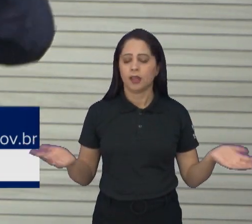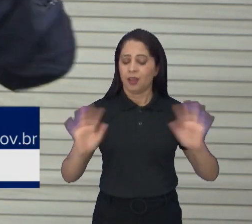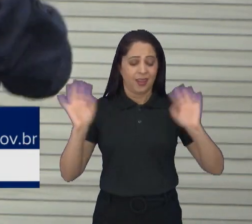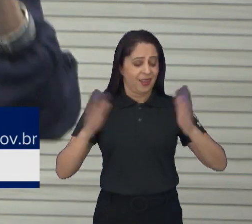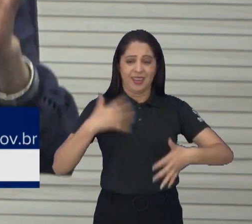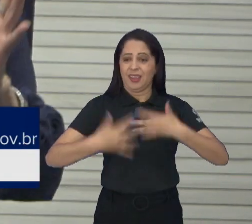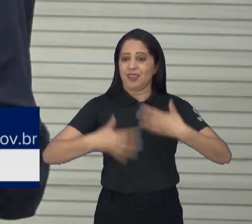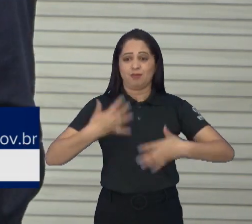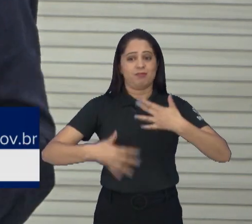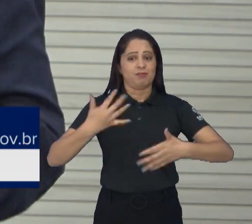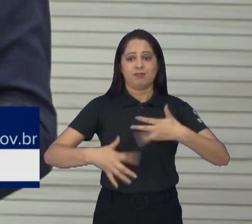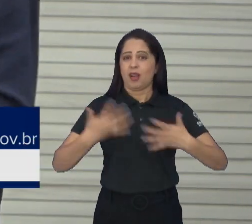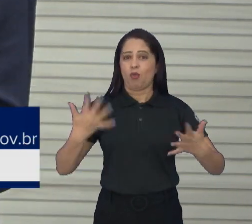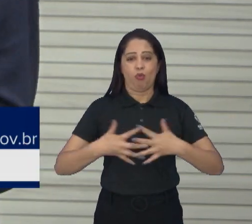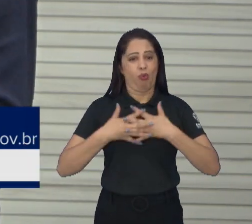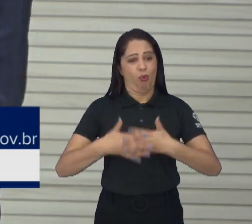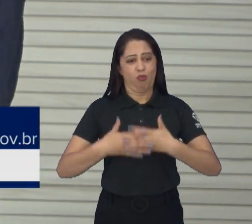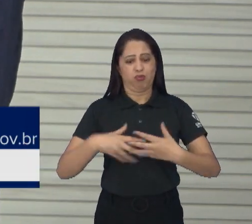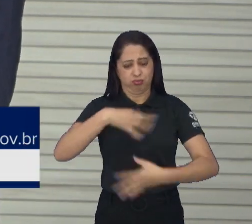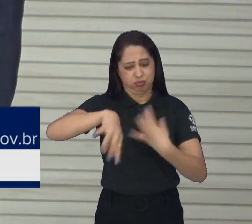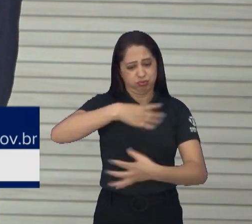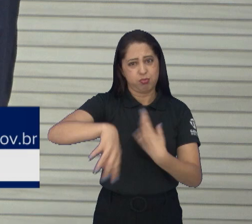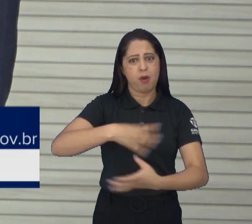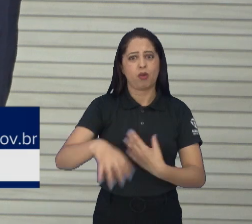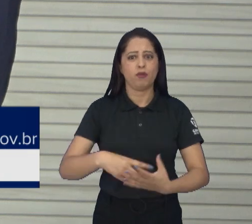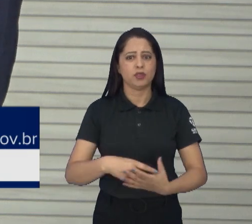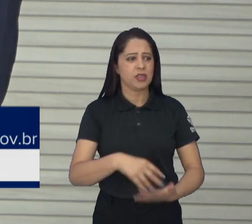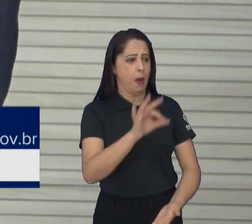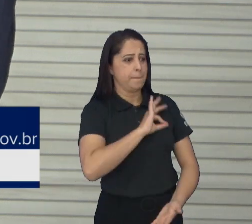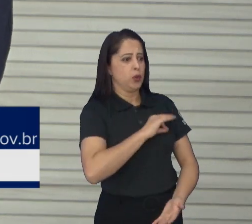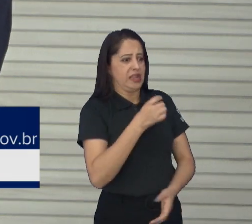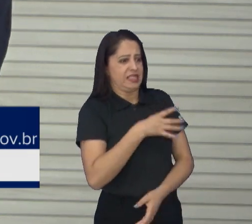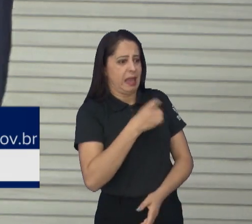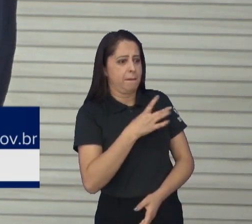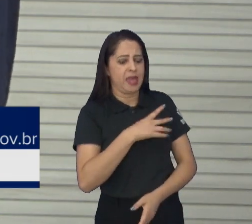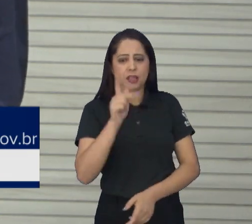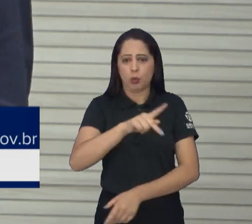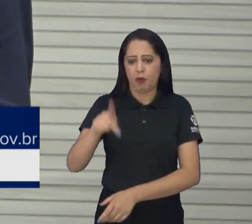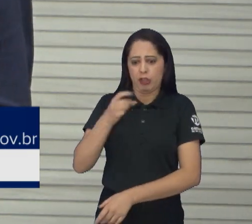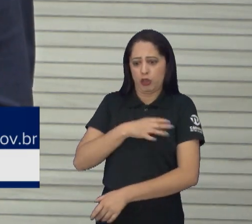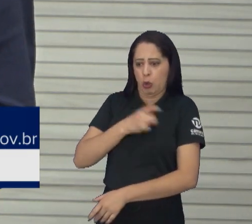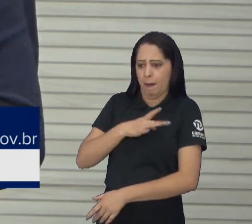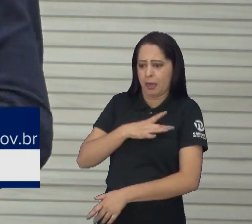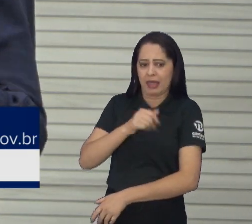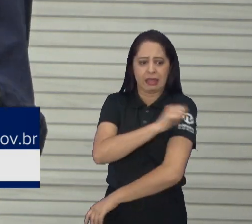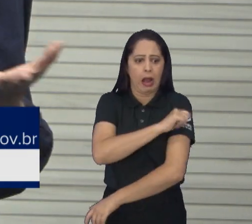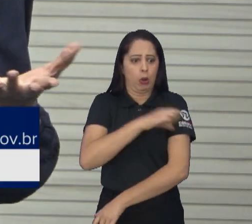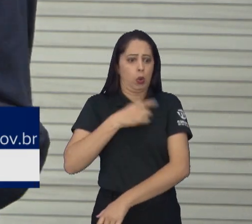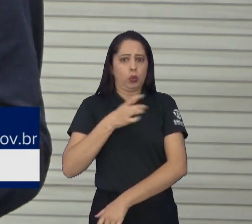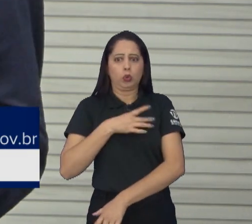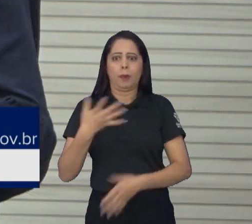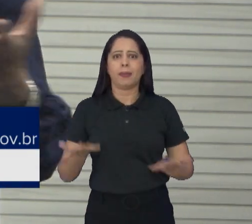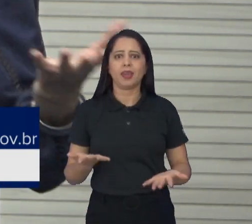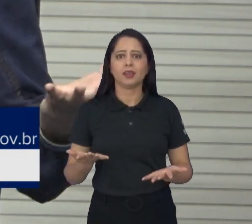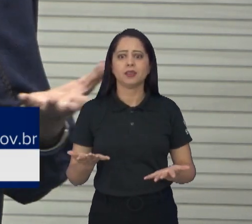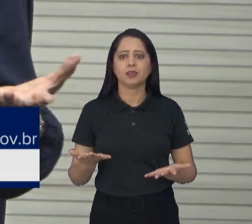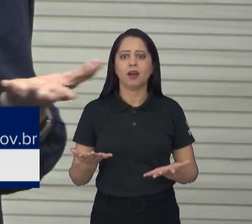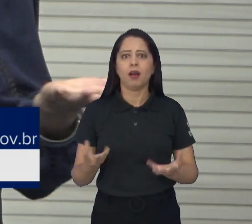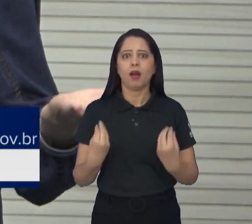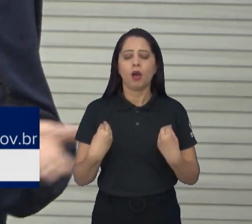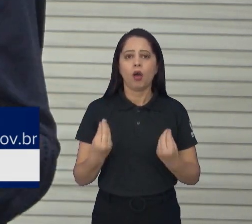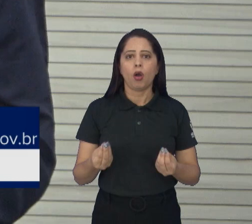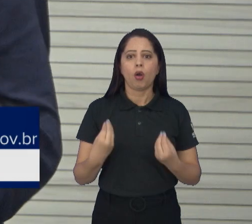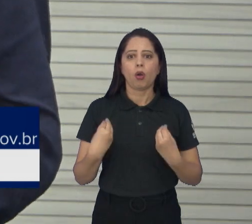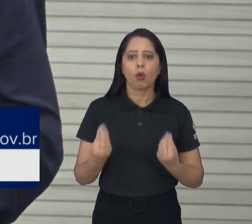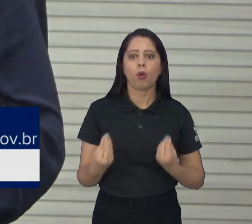é um pânico geral. O guarda em pânico, professor em pânico, aluno em pânico, e quer restaurar uma